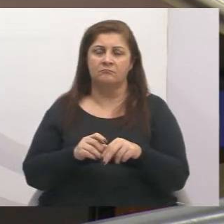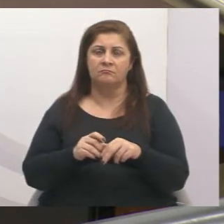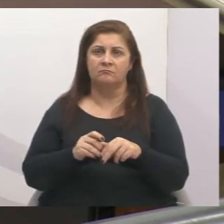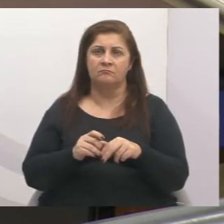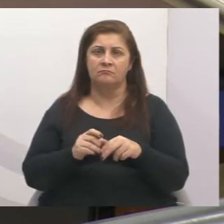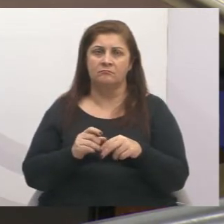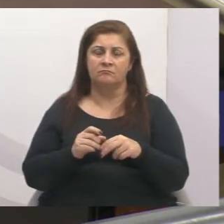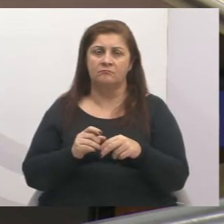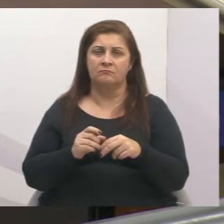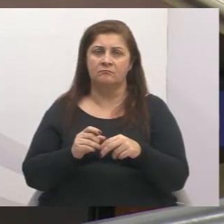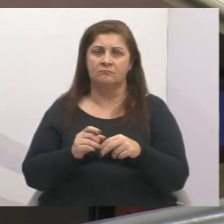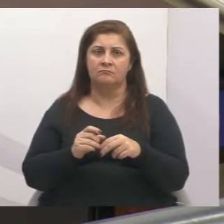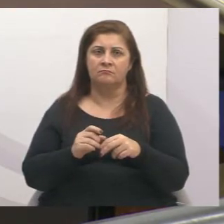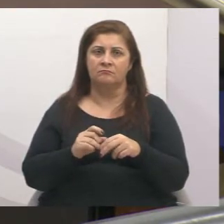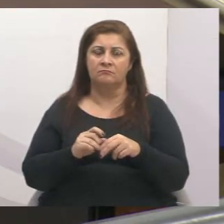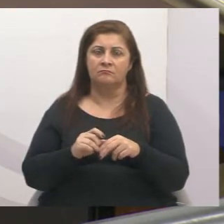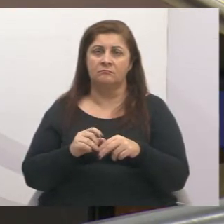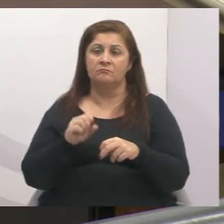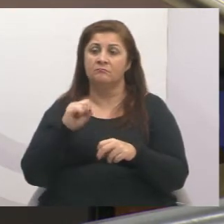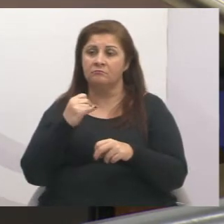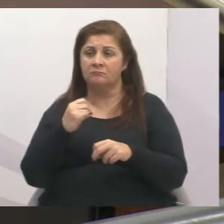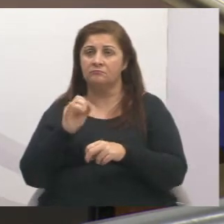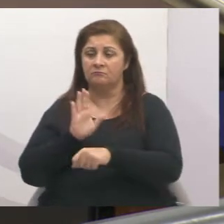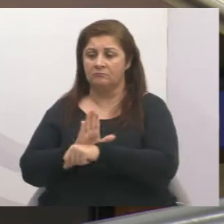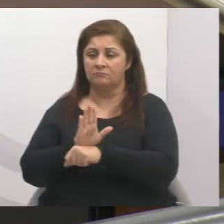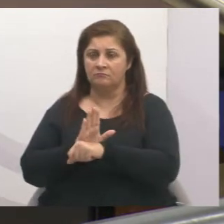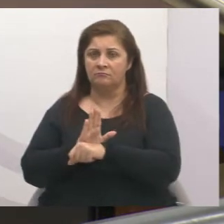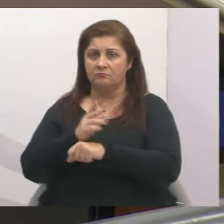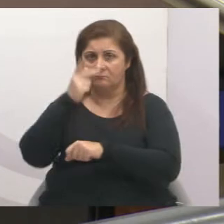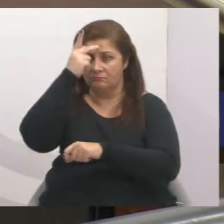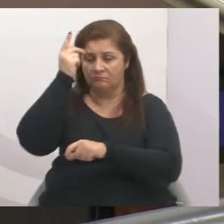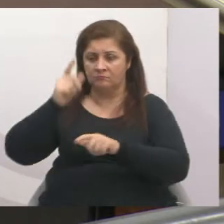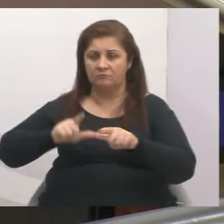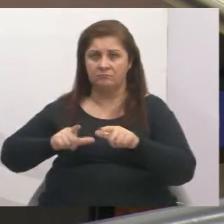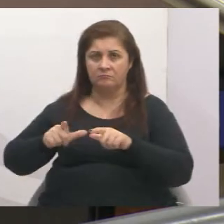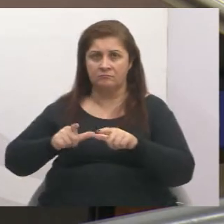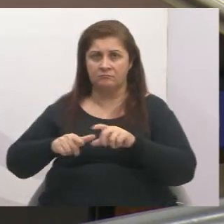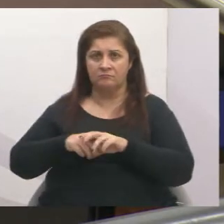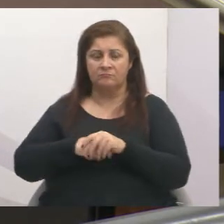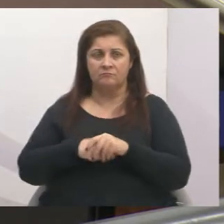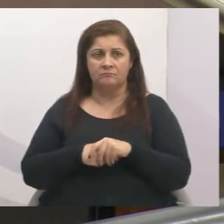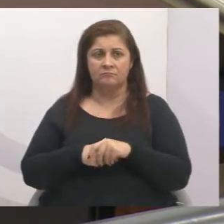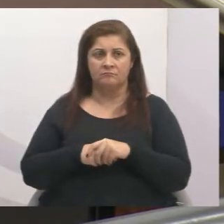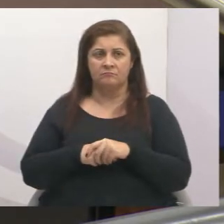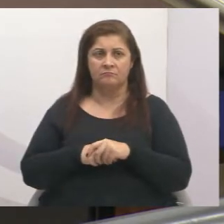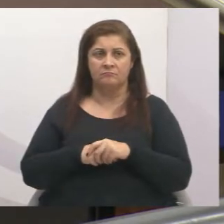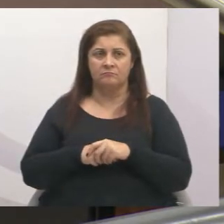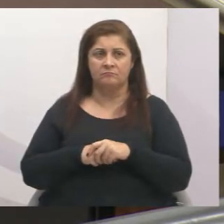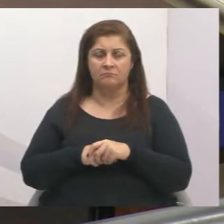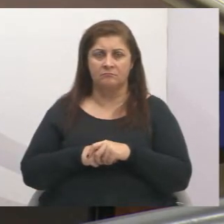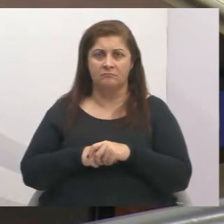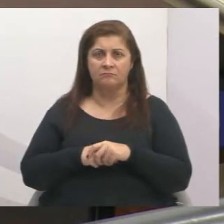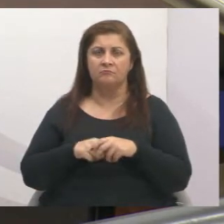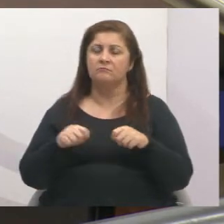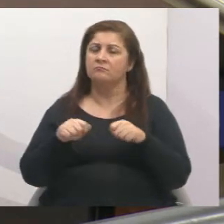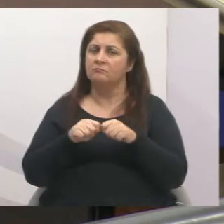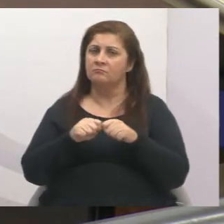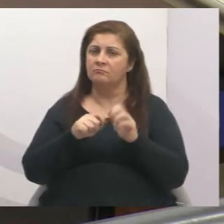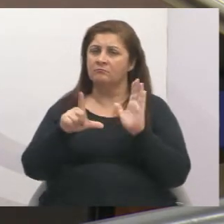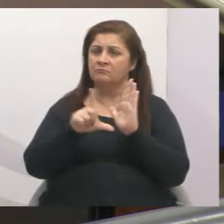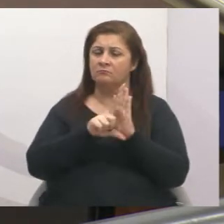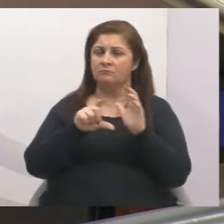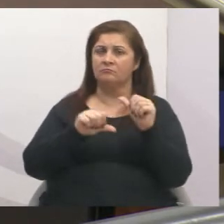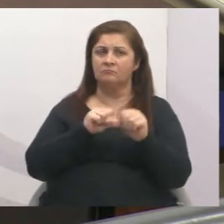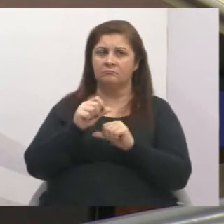for para melhorar a vida do servidor, a gente poder já colocar para fazer a lei, para